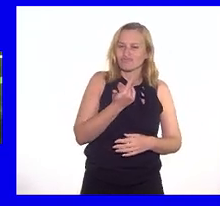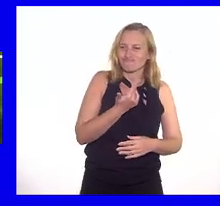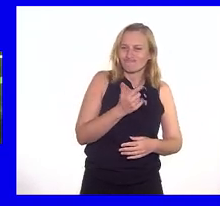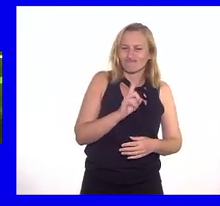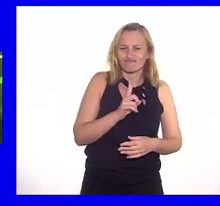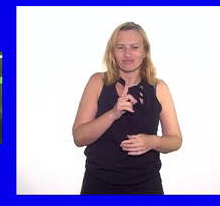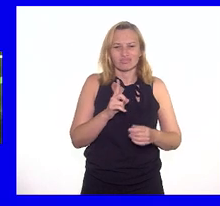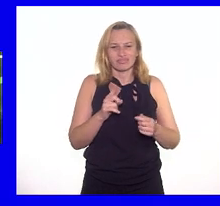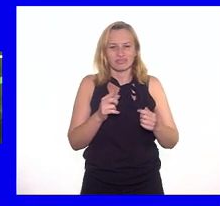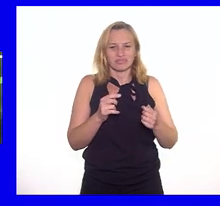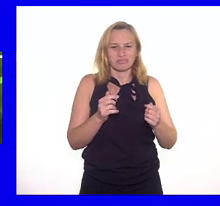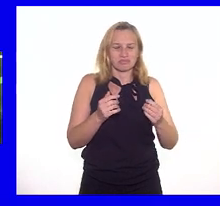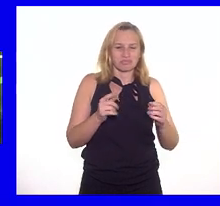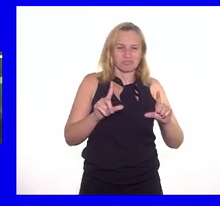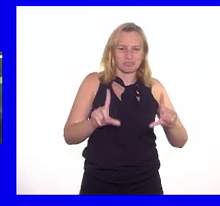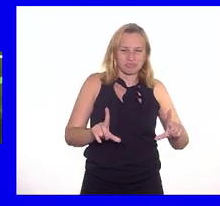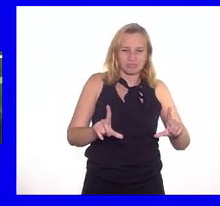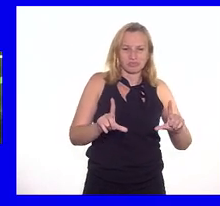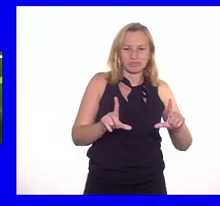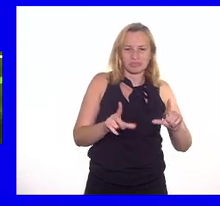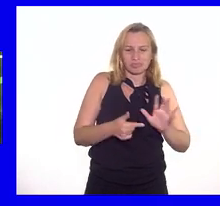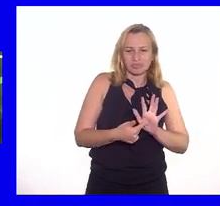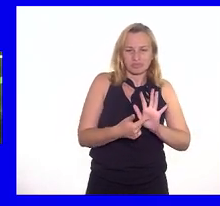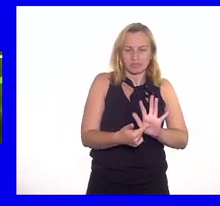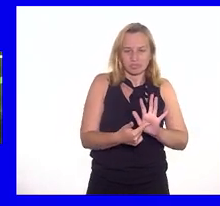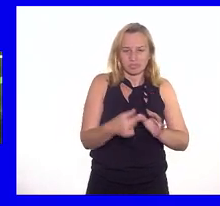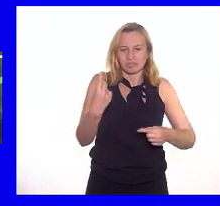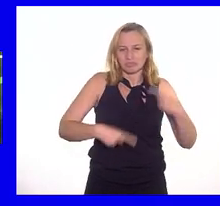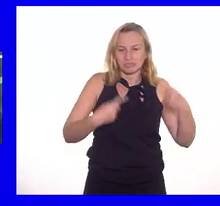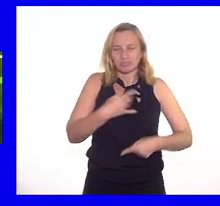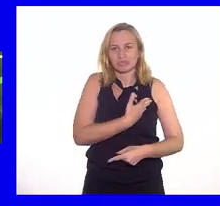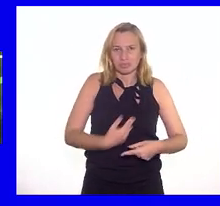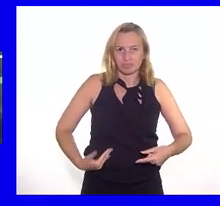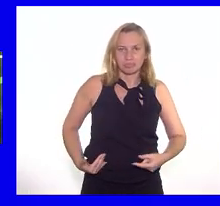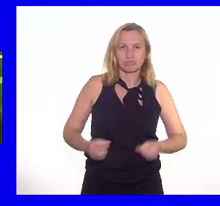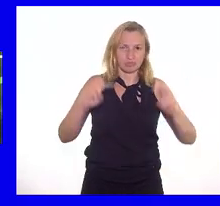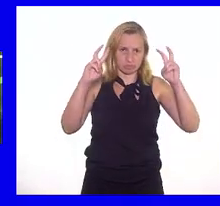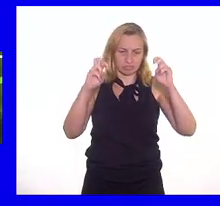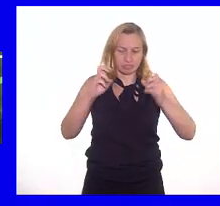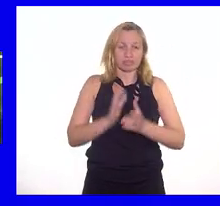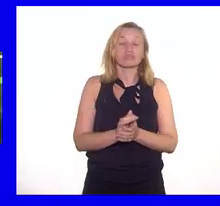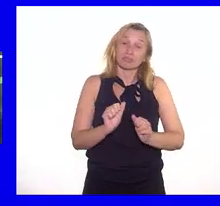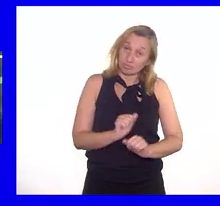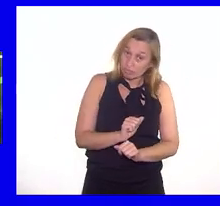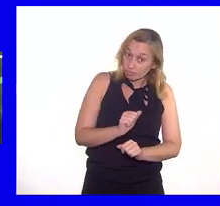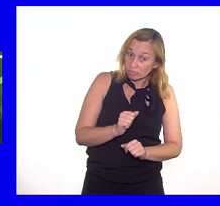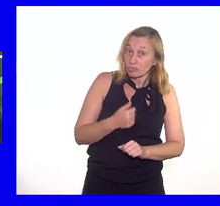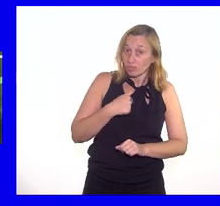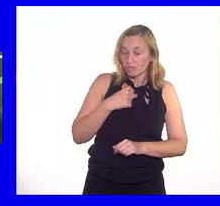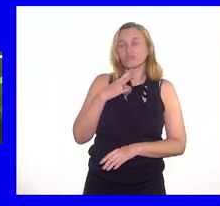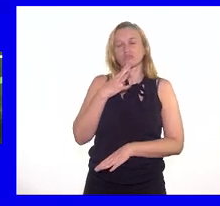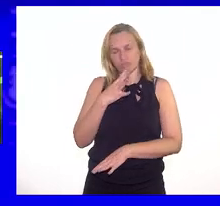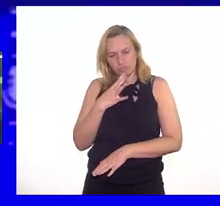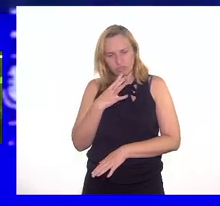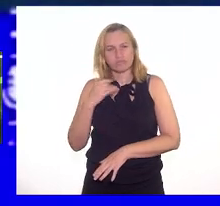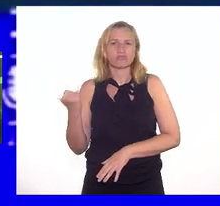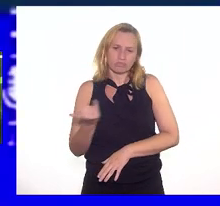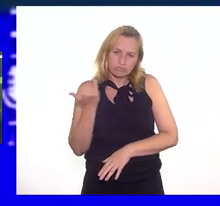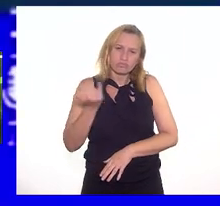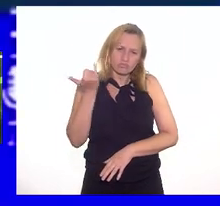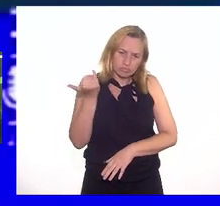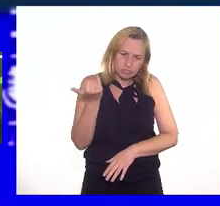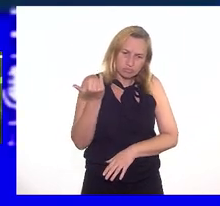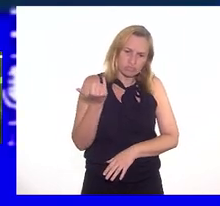tipo de política pública, né, que de fato fosse efetiva. É claro que eu reconheço a importância